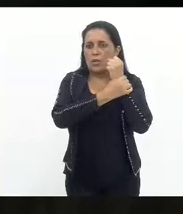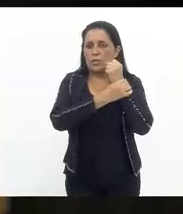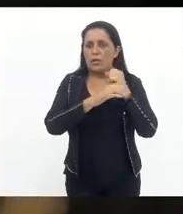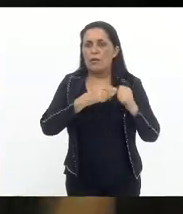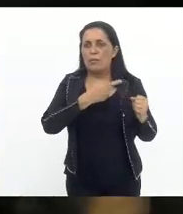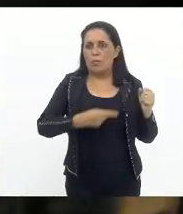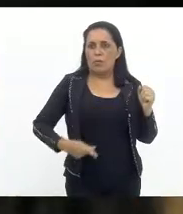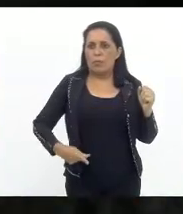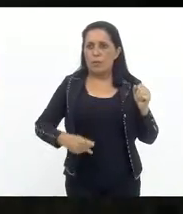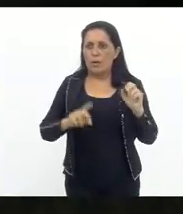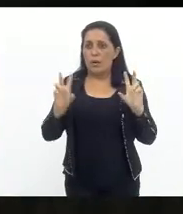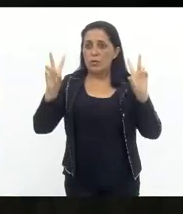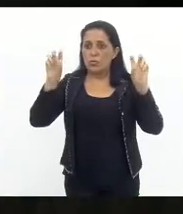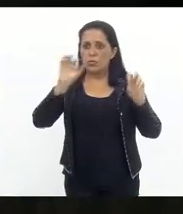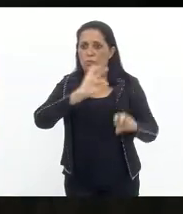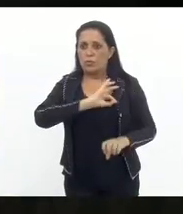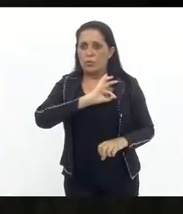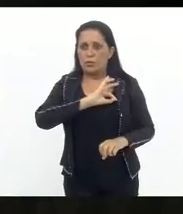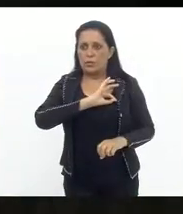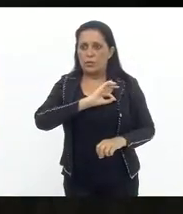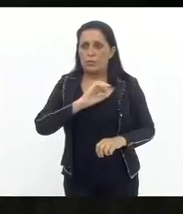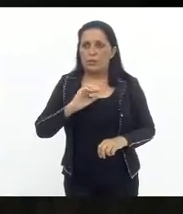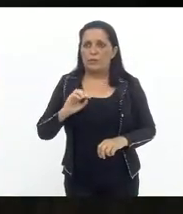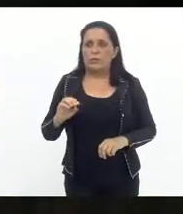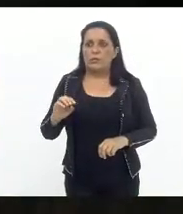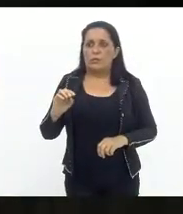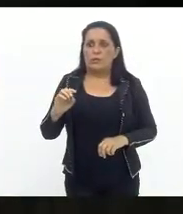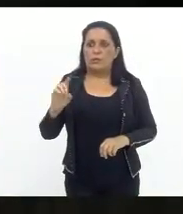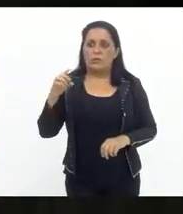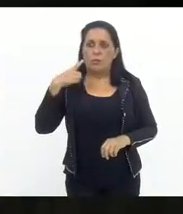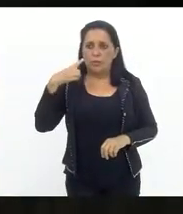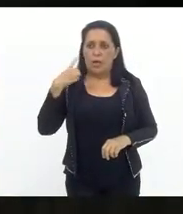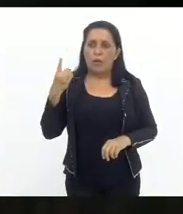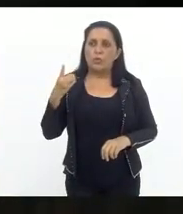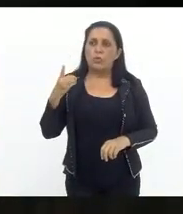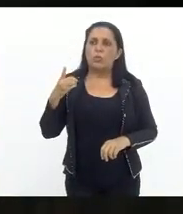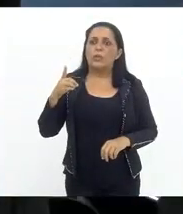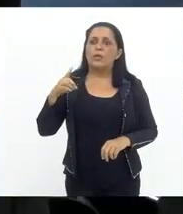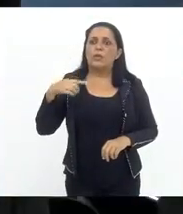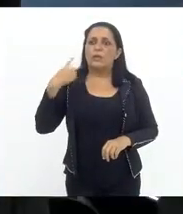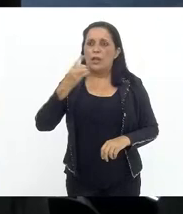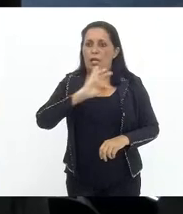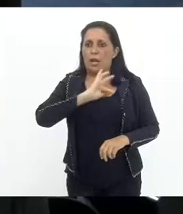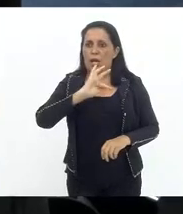Polícia, deputado delegado Carlos Augusto.